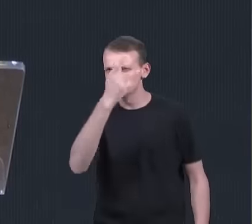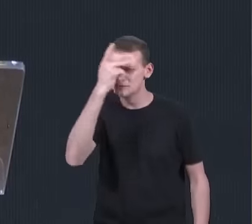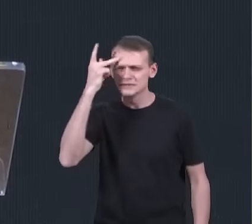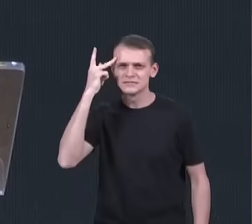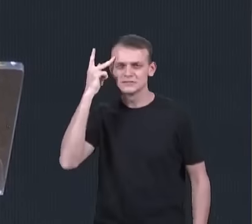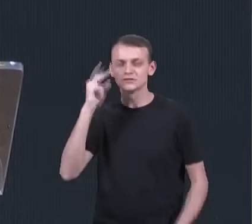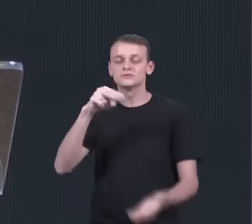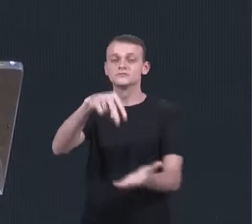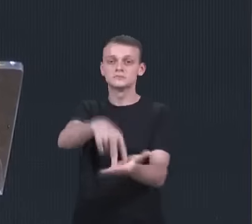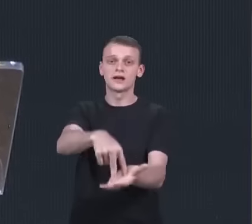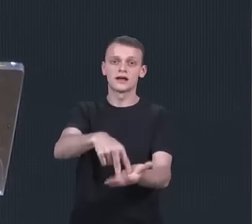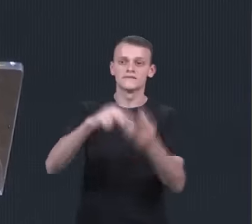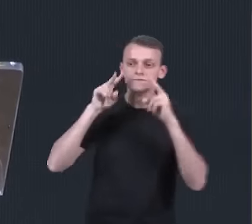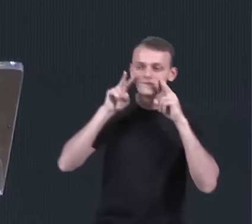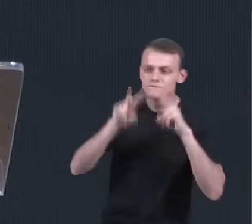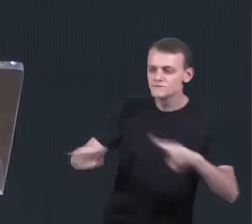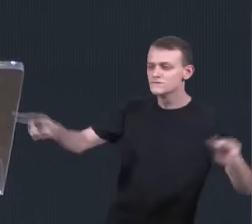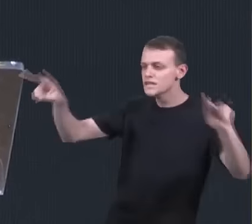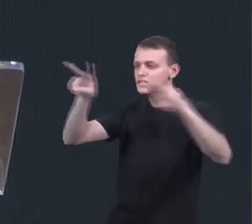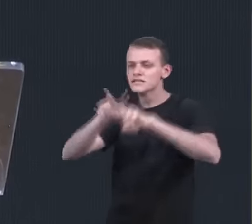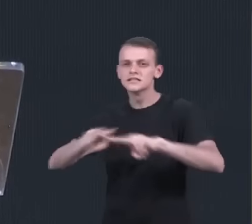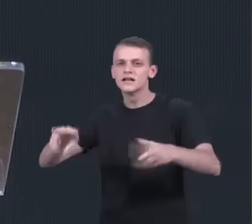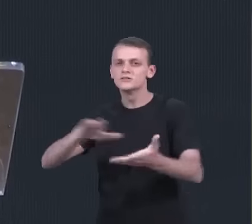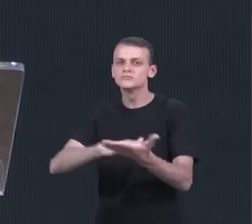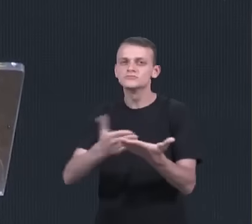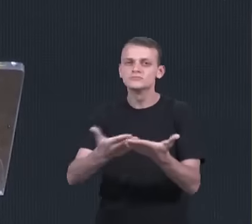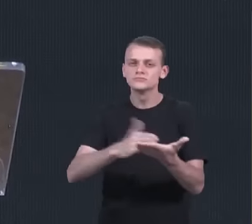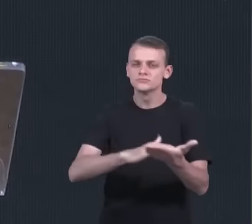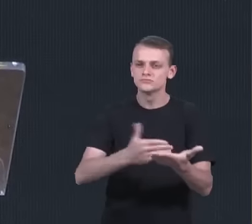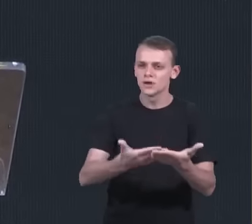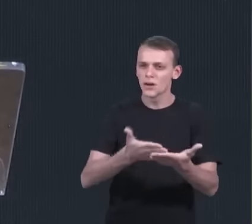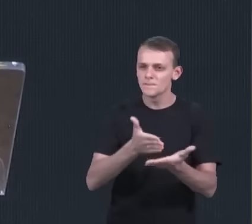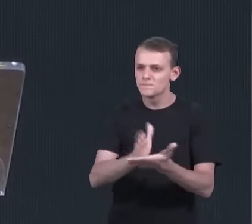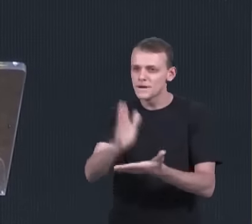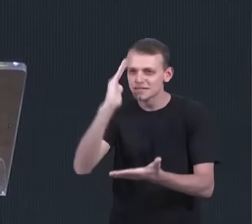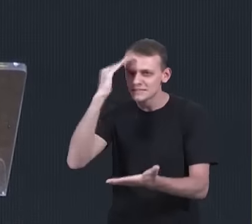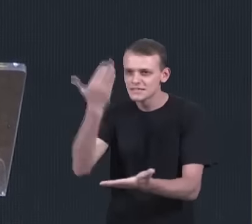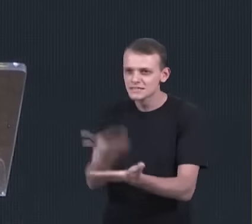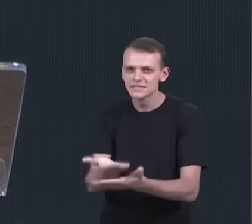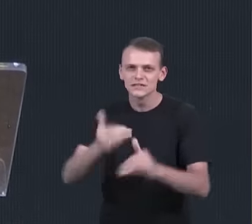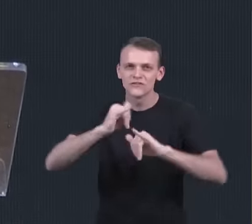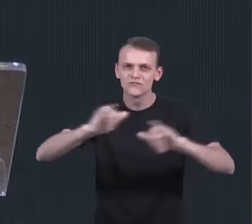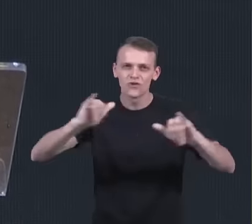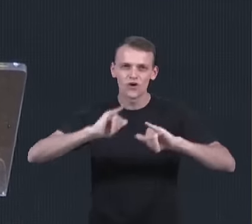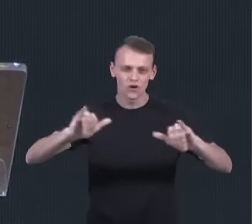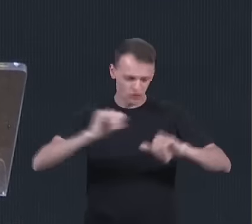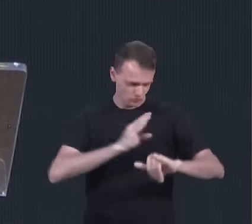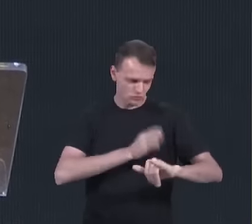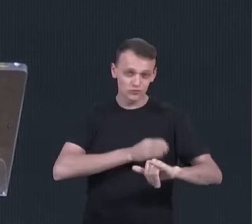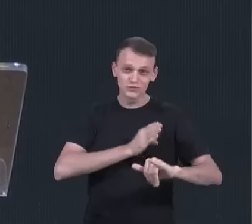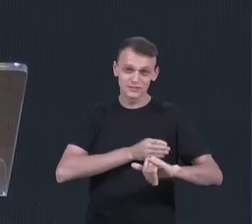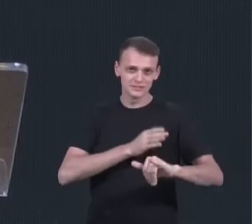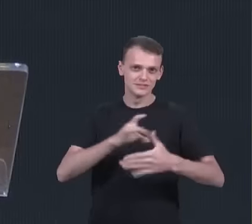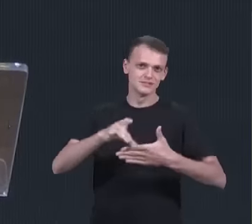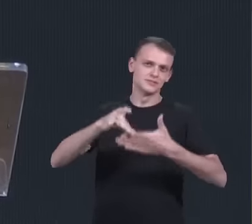que elas descobrem o sonho do líder, elas passam a ter influência no coração do líder.